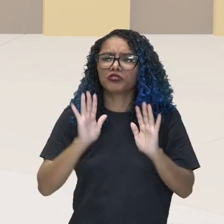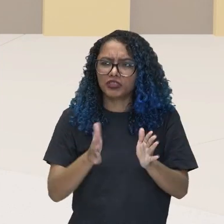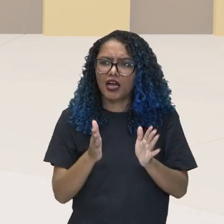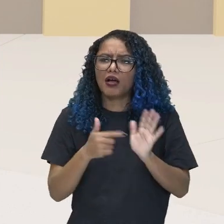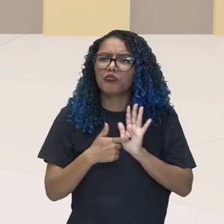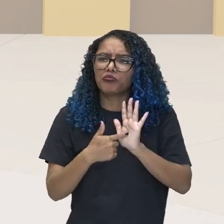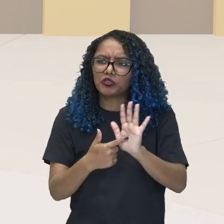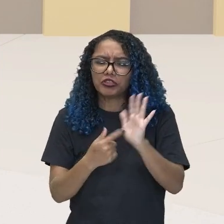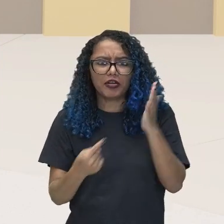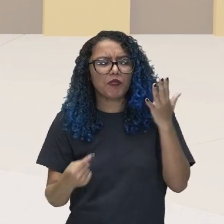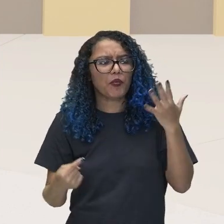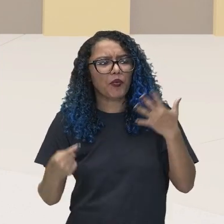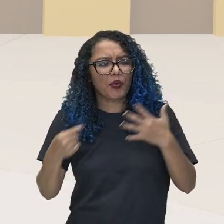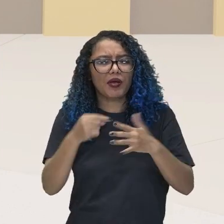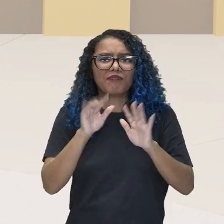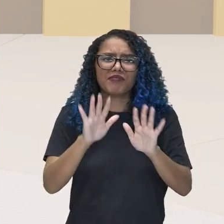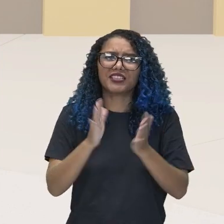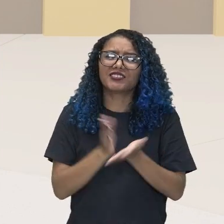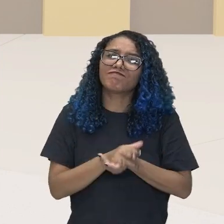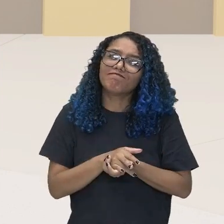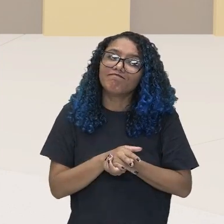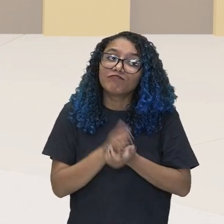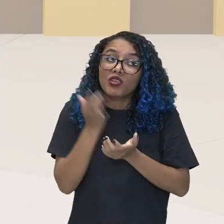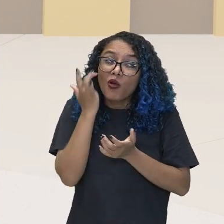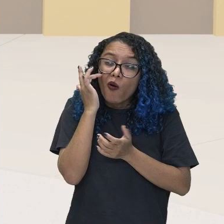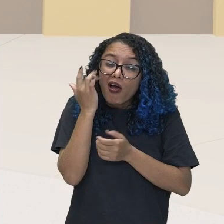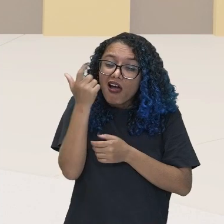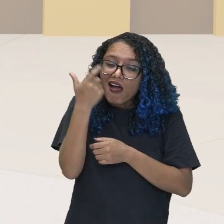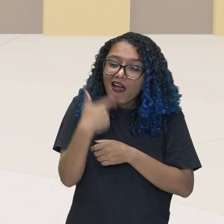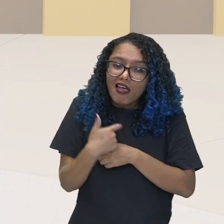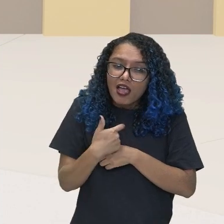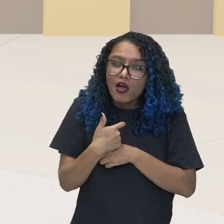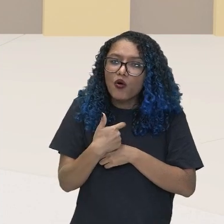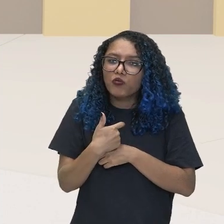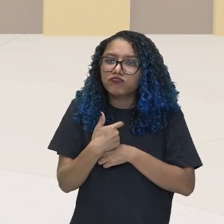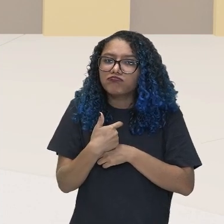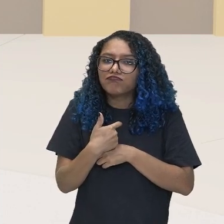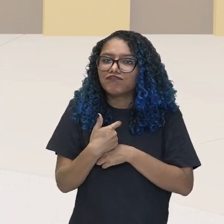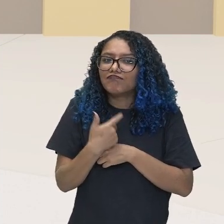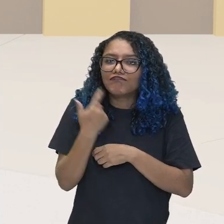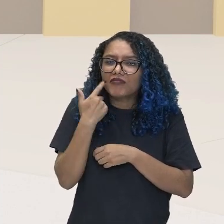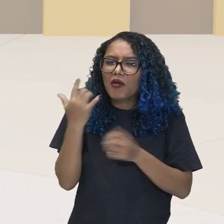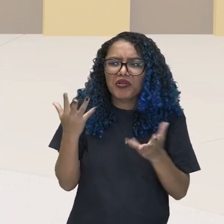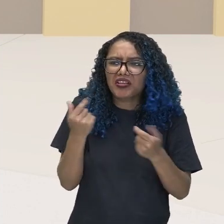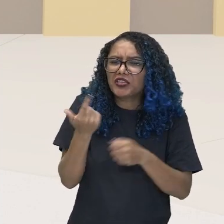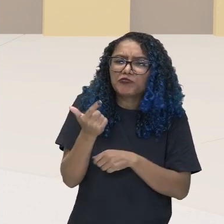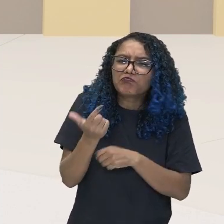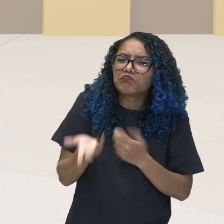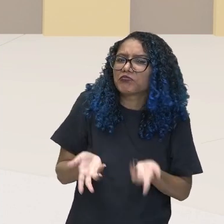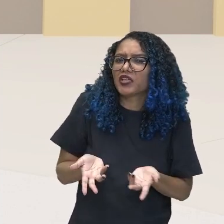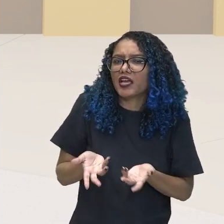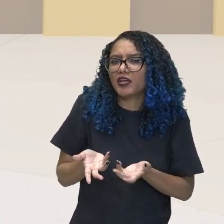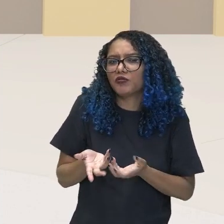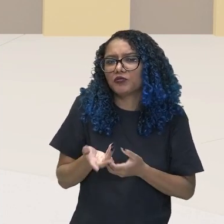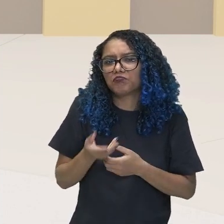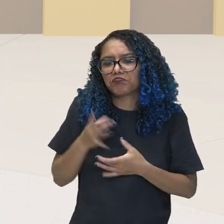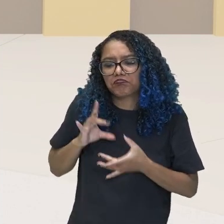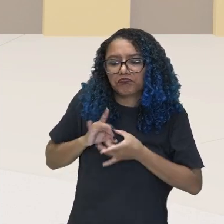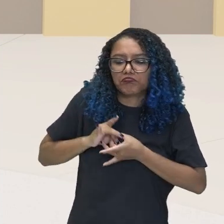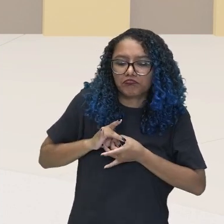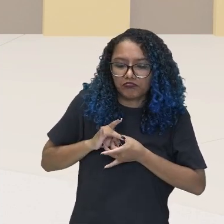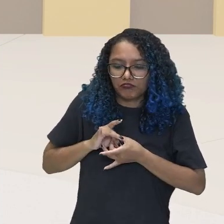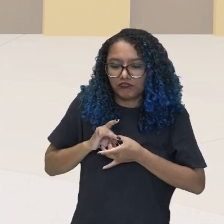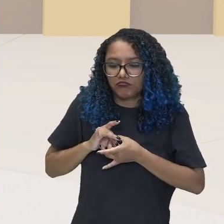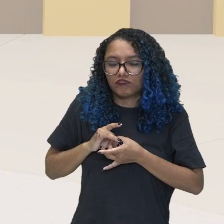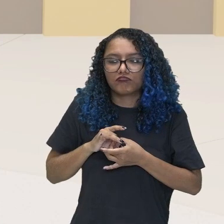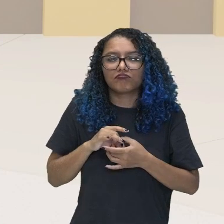professora, eu acho que eu não nasci com essa habilidade. Não tem problema. Por quê? Porque habilidades nós podemos